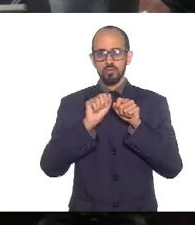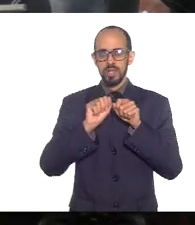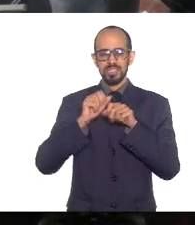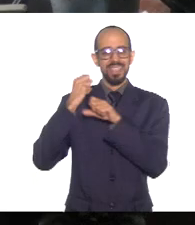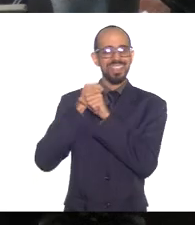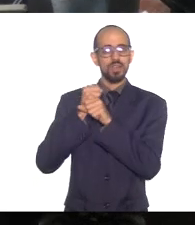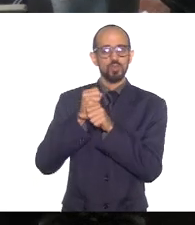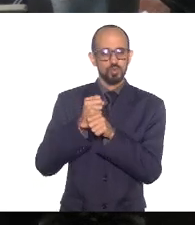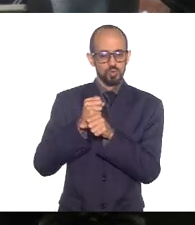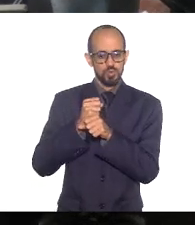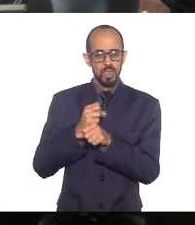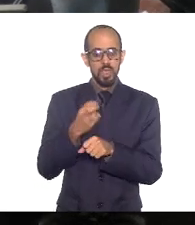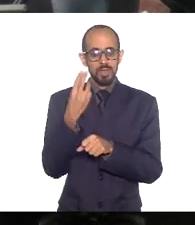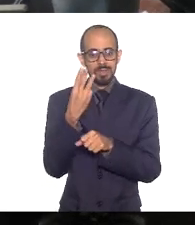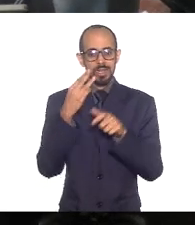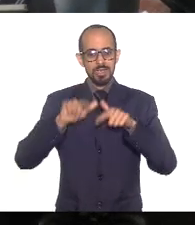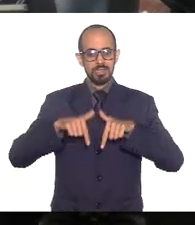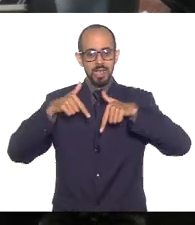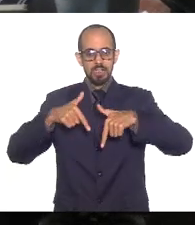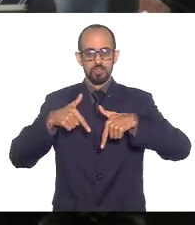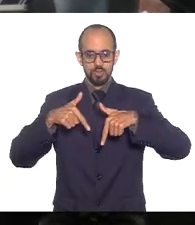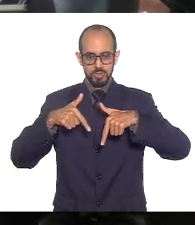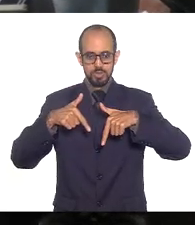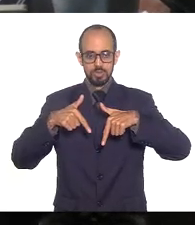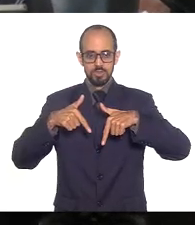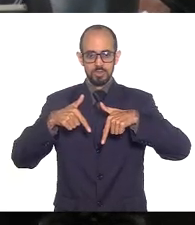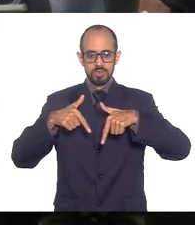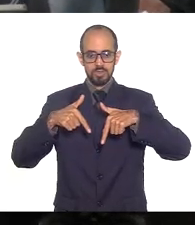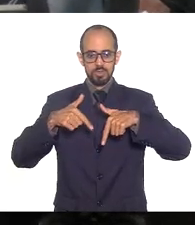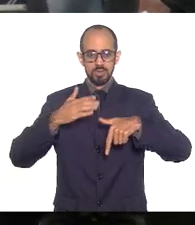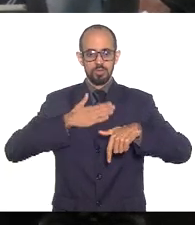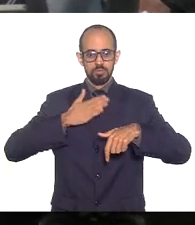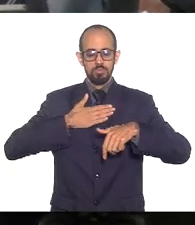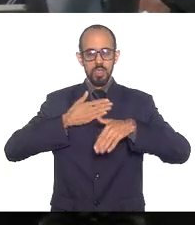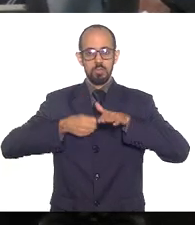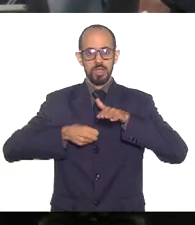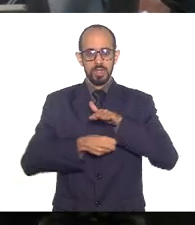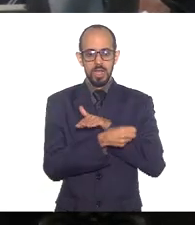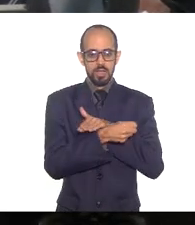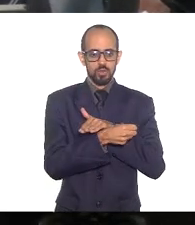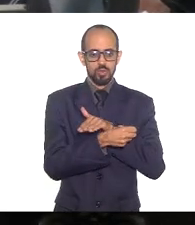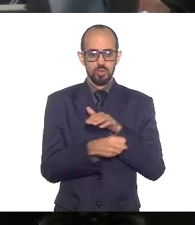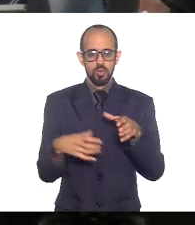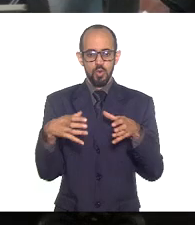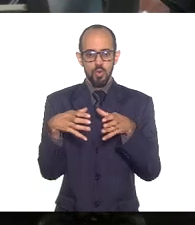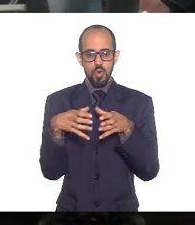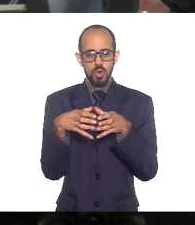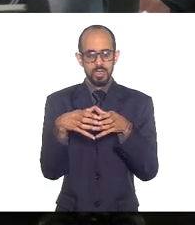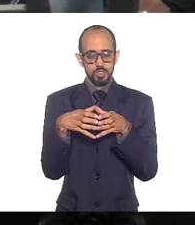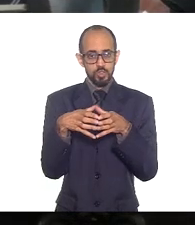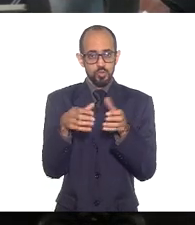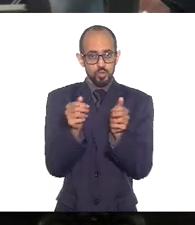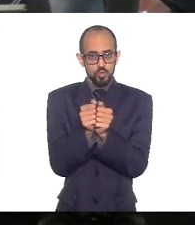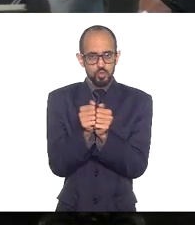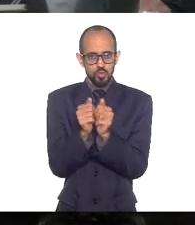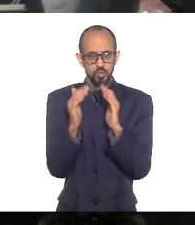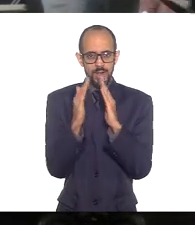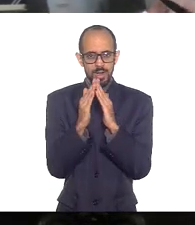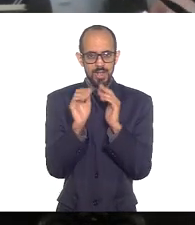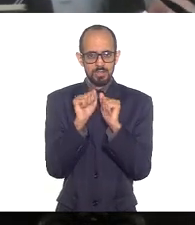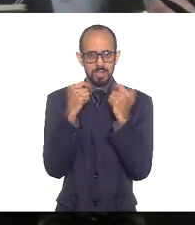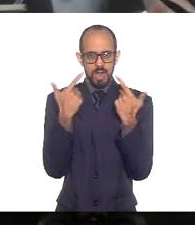e três ações fim do meu mandato coletivo com essa casa